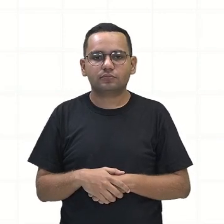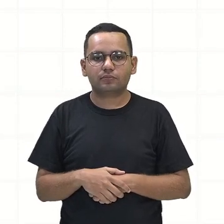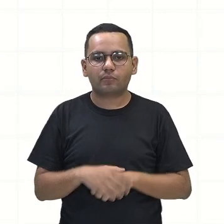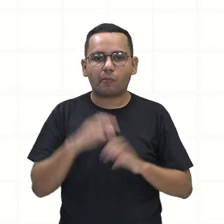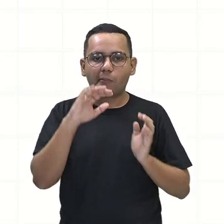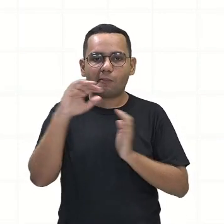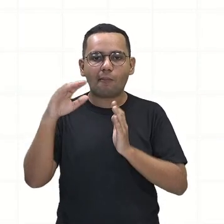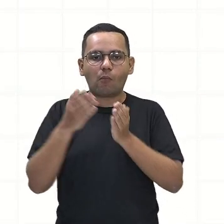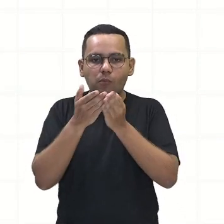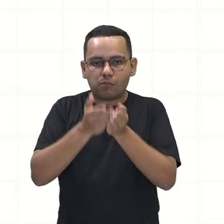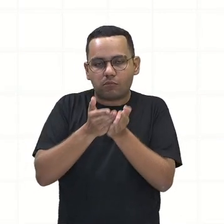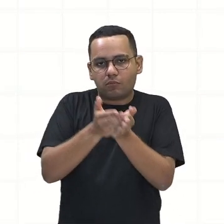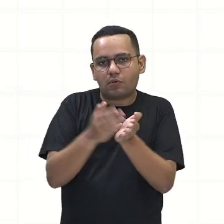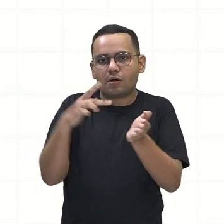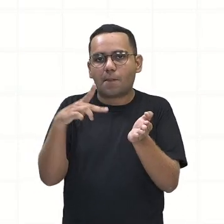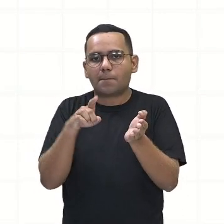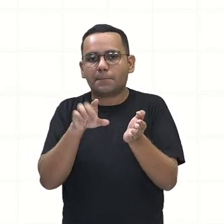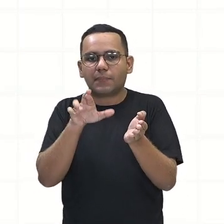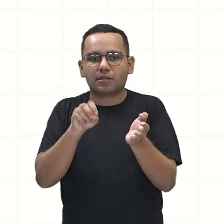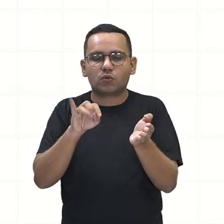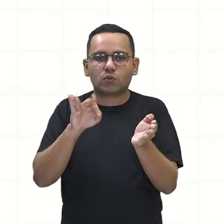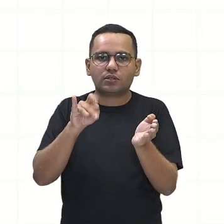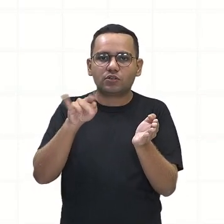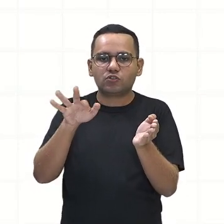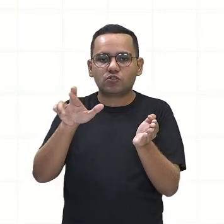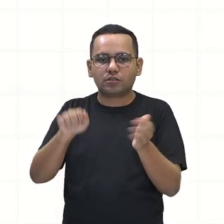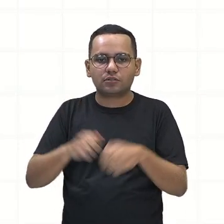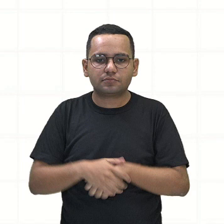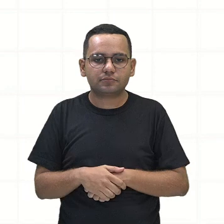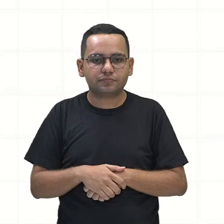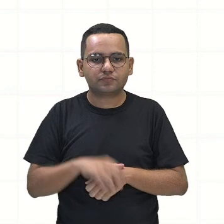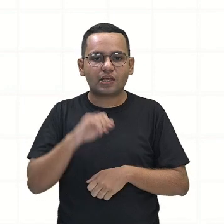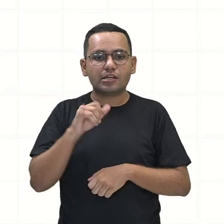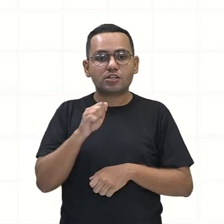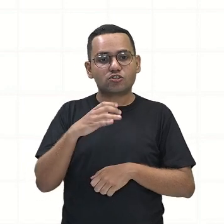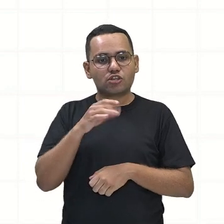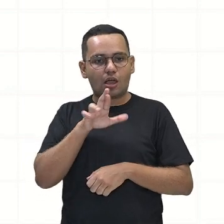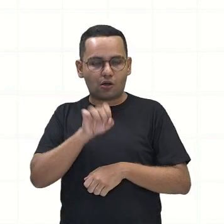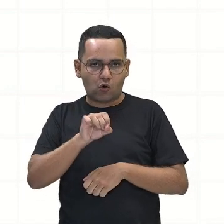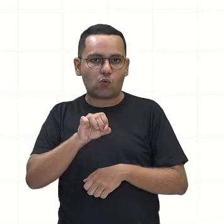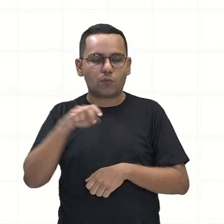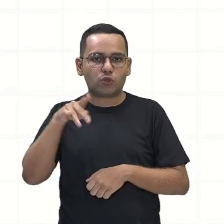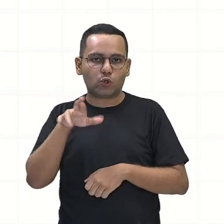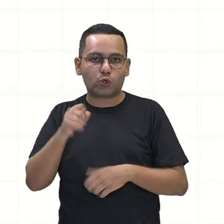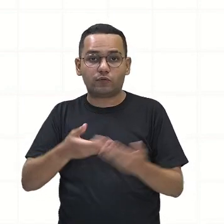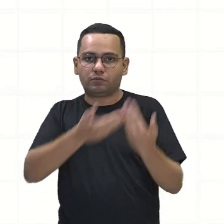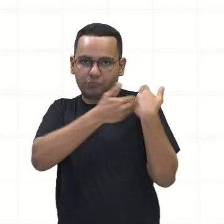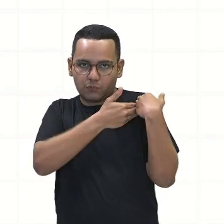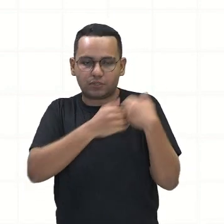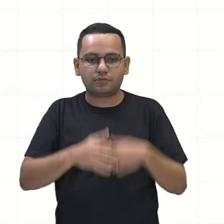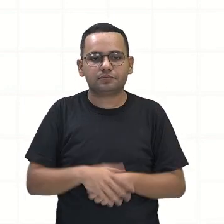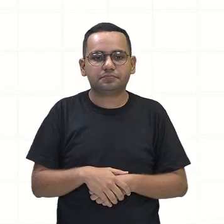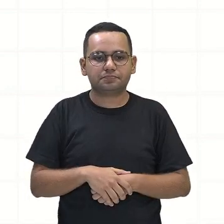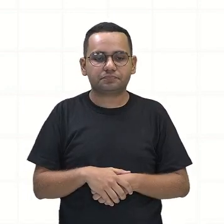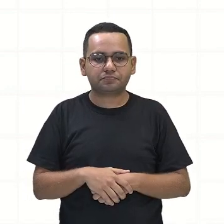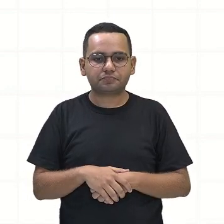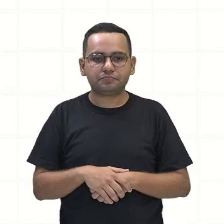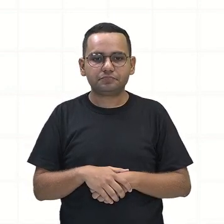Expedição de Pedro Teixeira, organizada por Giacomo de Noronha em 1637